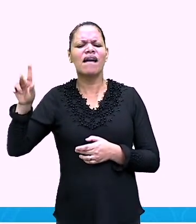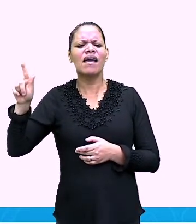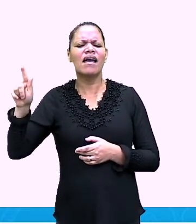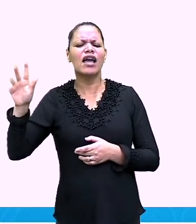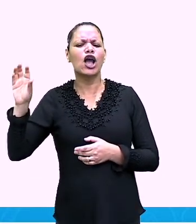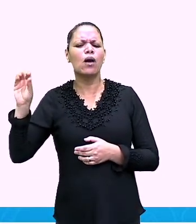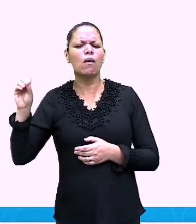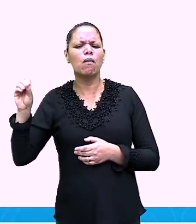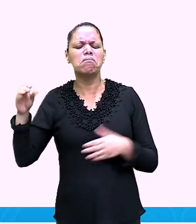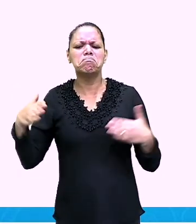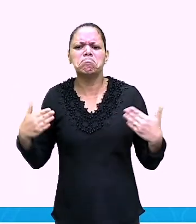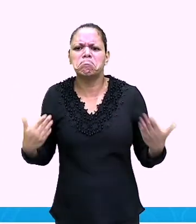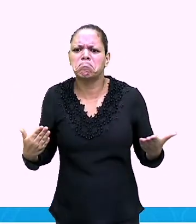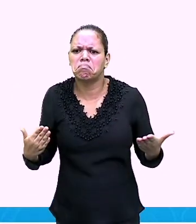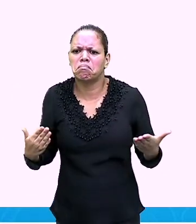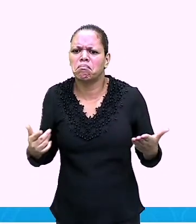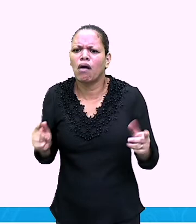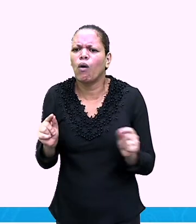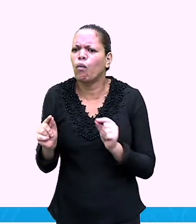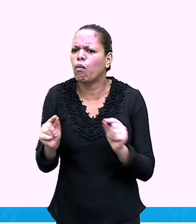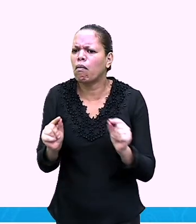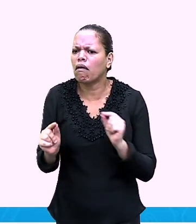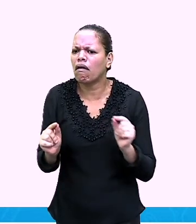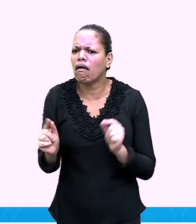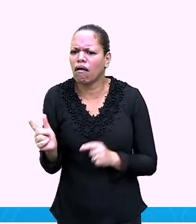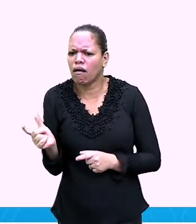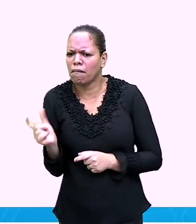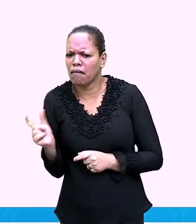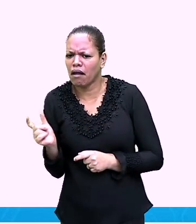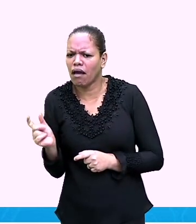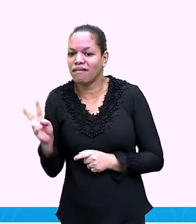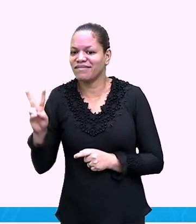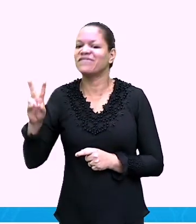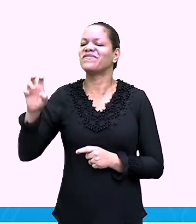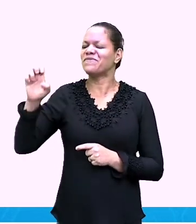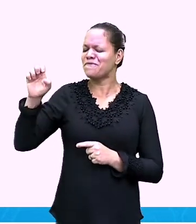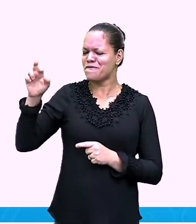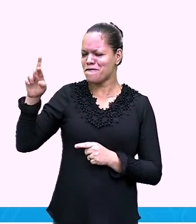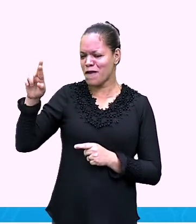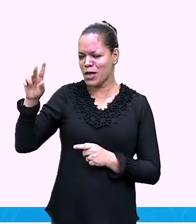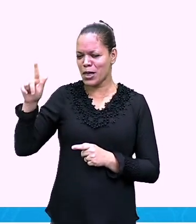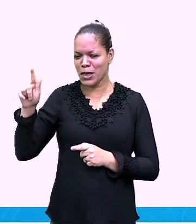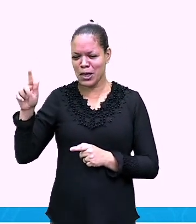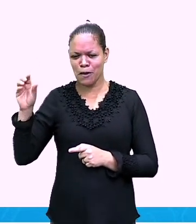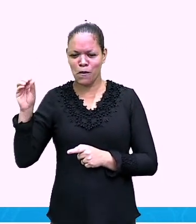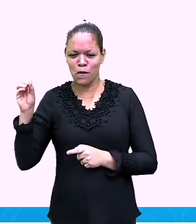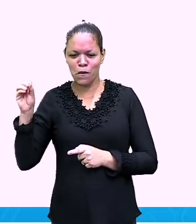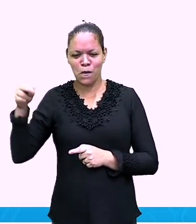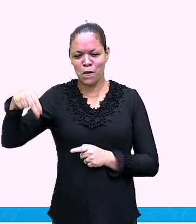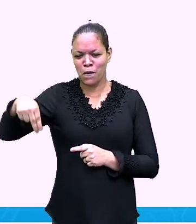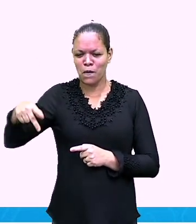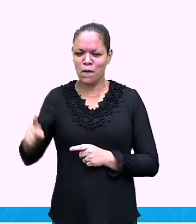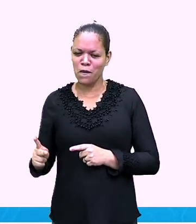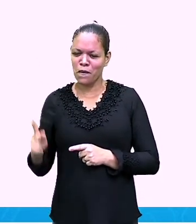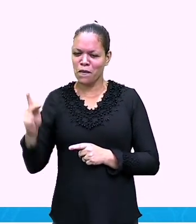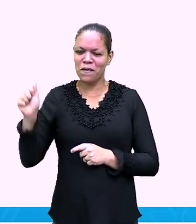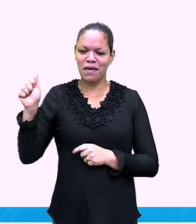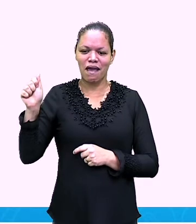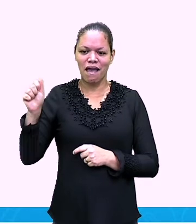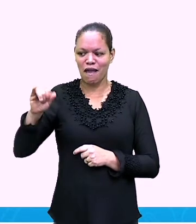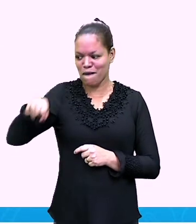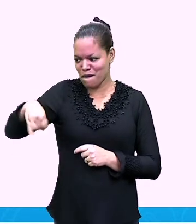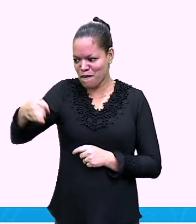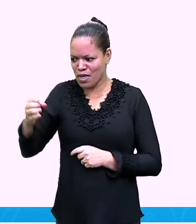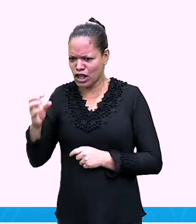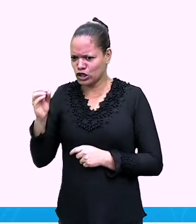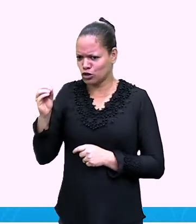será? É o que o João tinha muito dos colegas, porque ele não conseguia entender. Vergonha. Ai, deve ser muito ruim, né? Você tá lá, todo